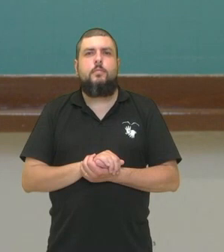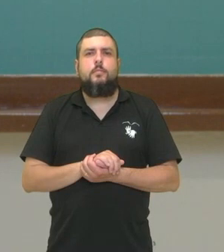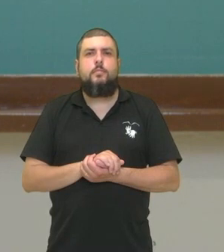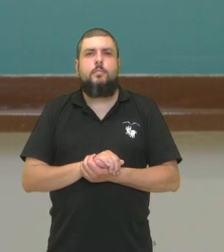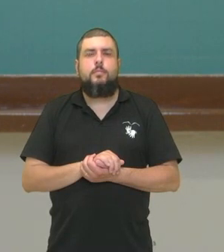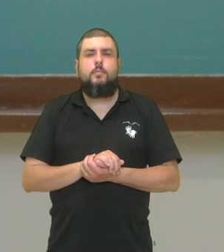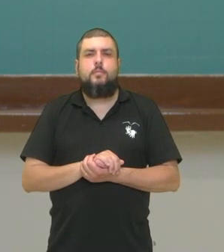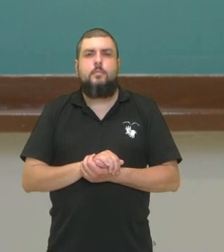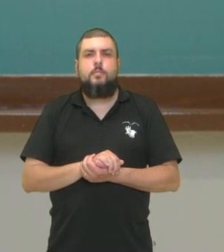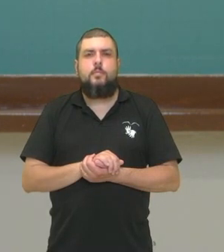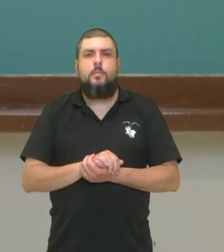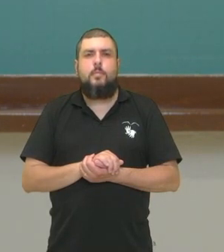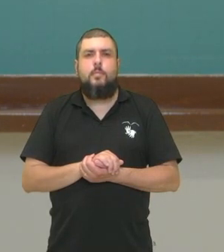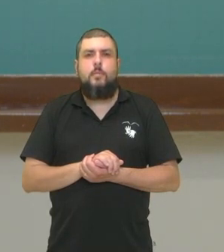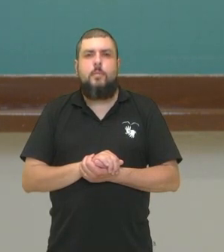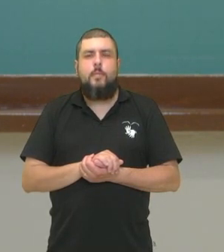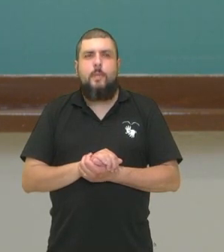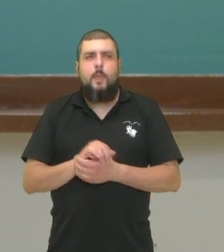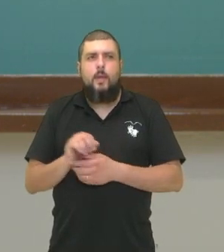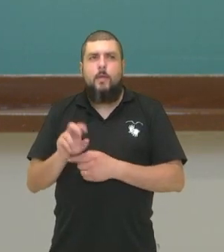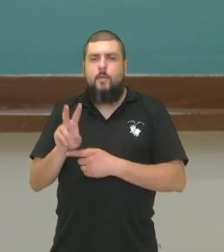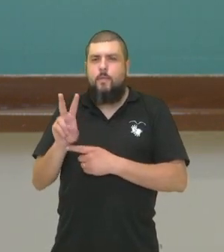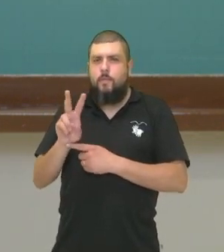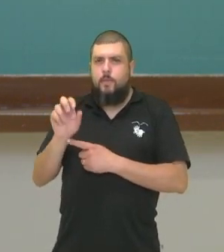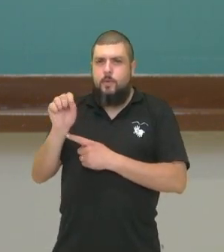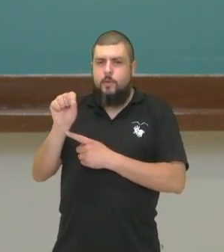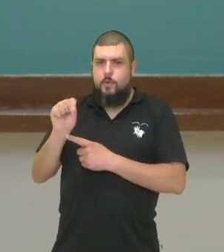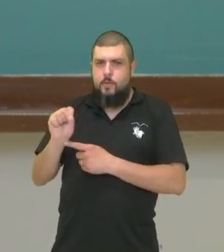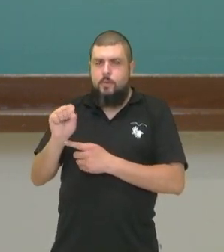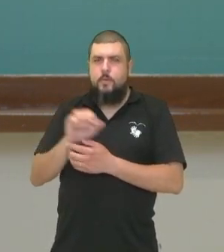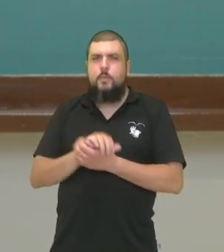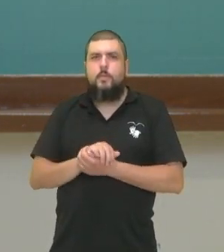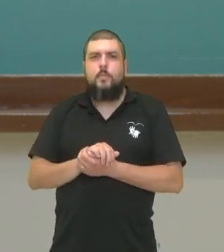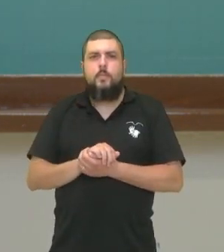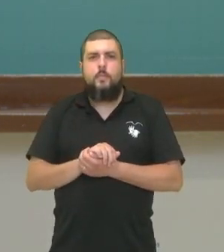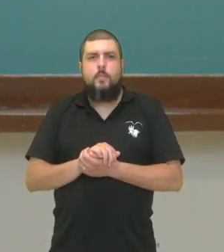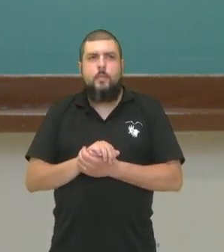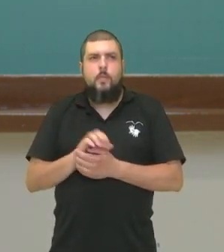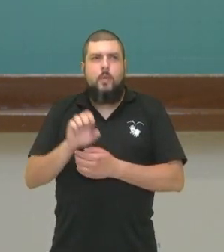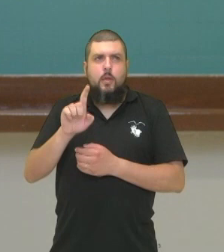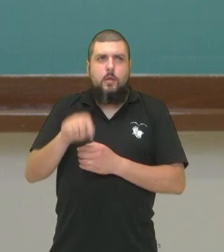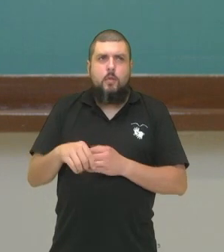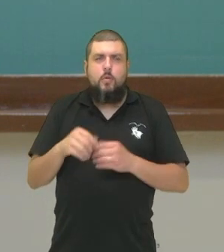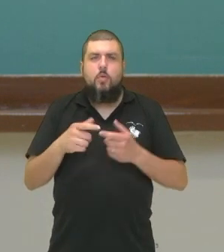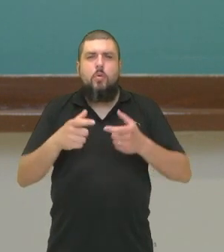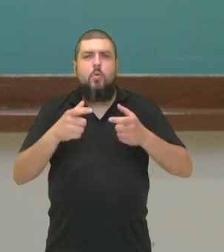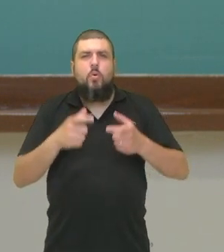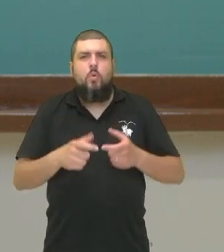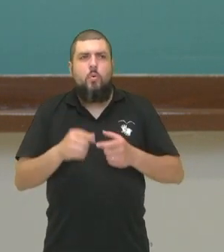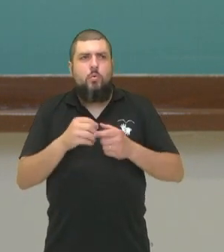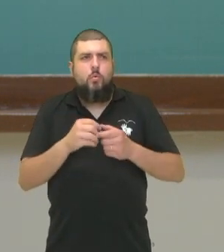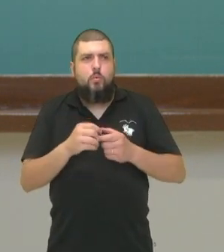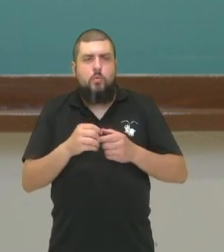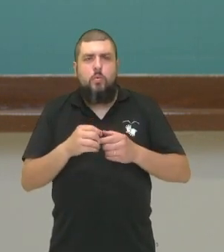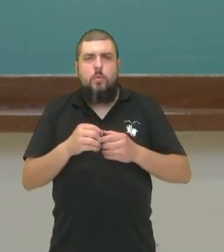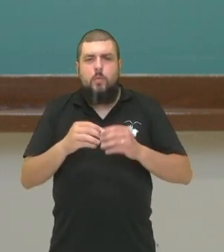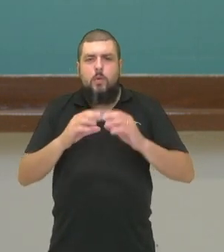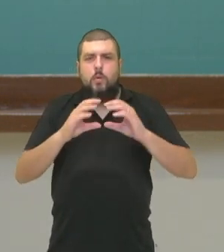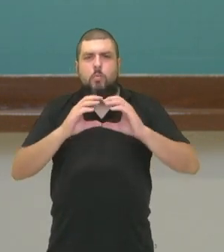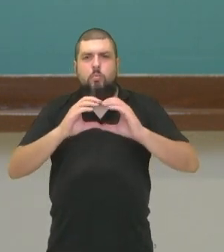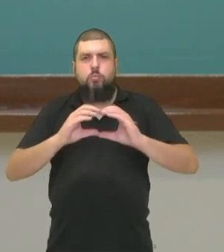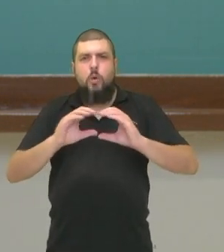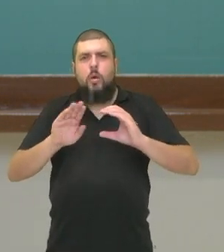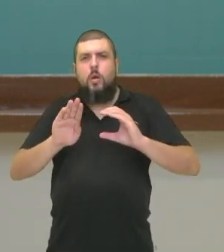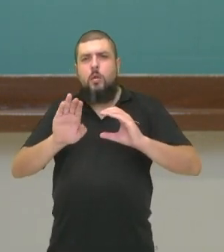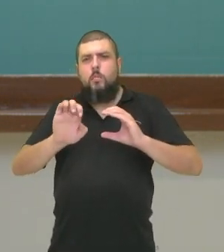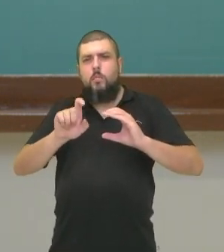seminal é uma vesícula que são pequenas bolsas localizada atrás aqui da bexiga. E o